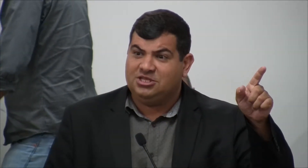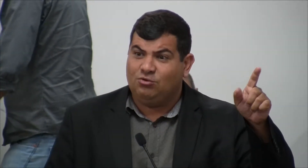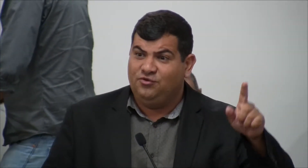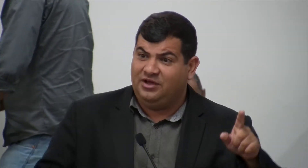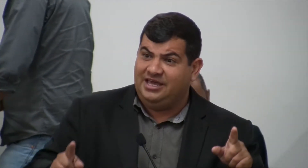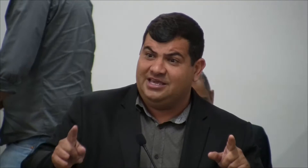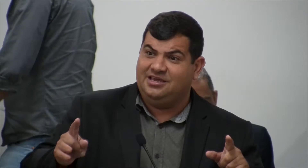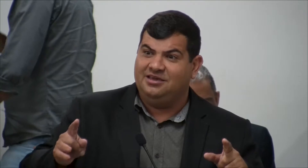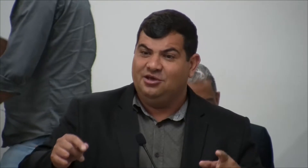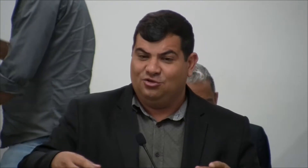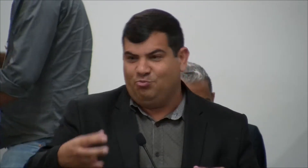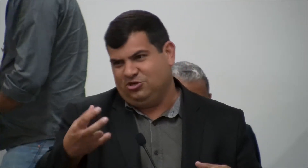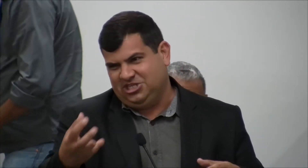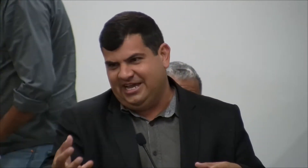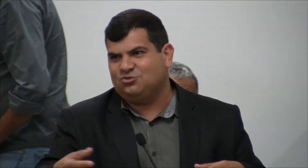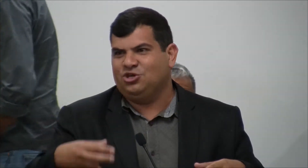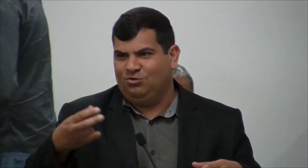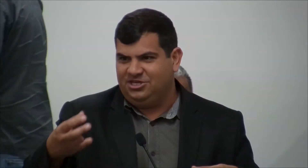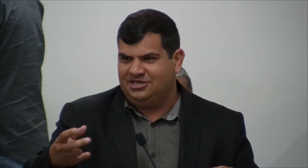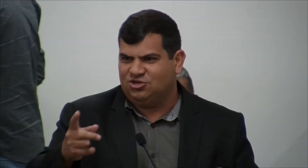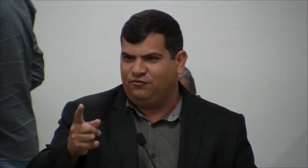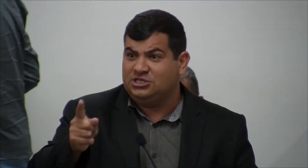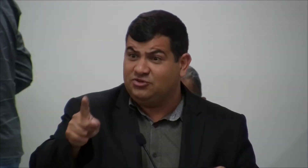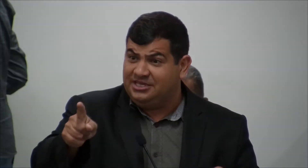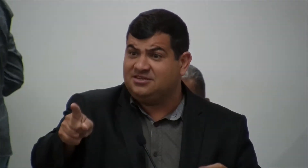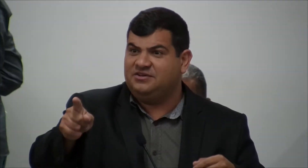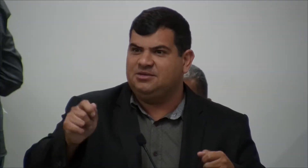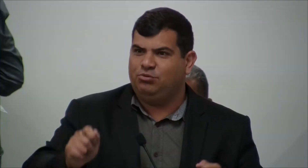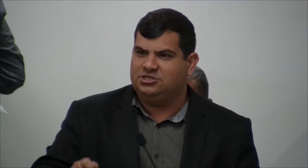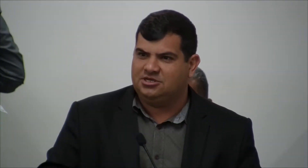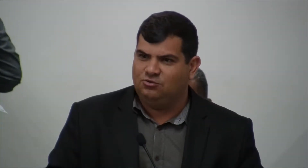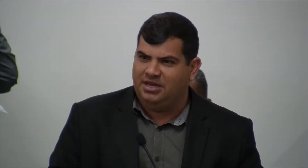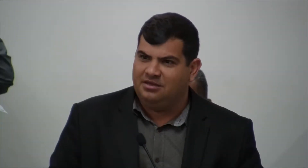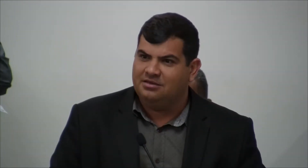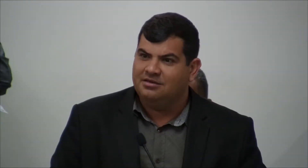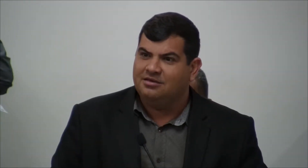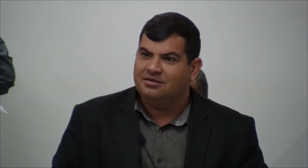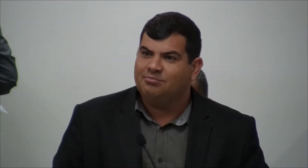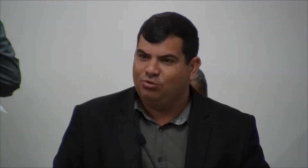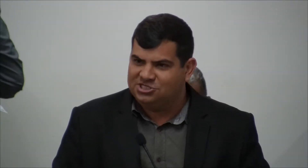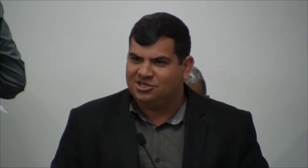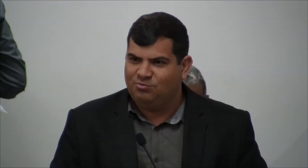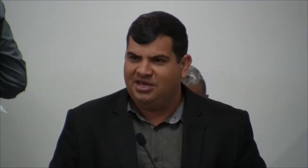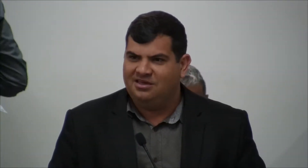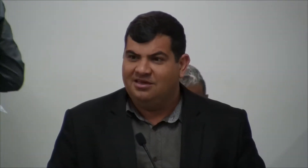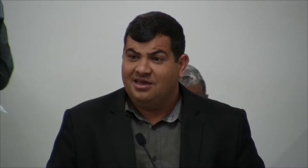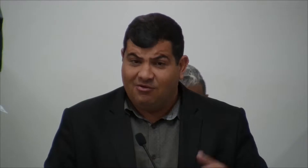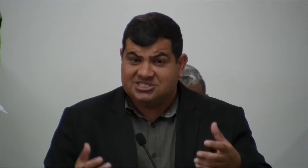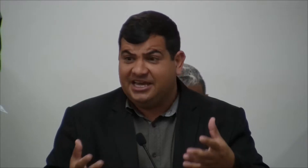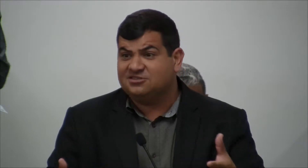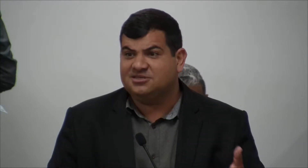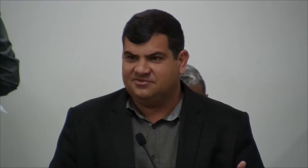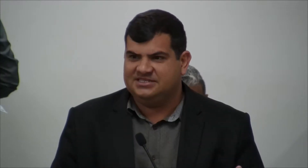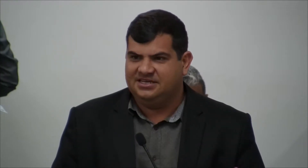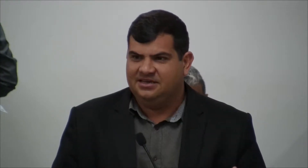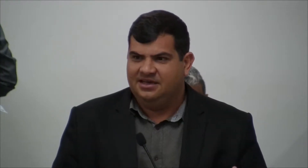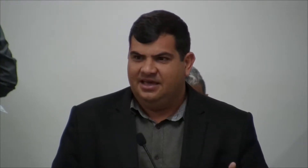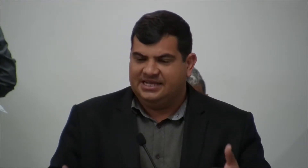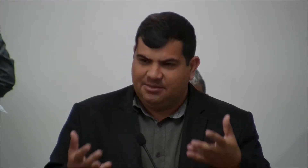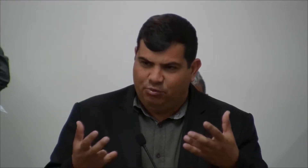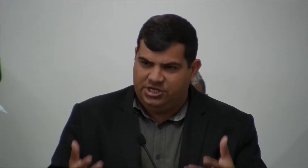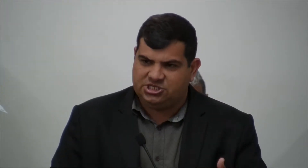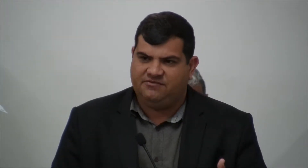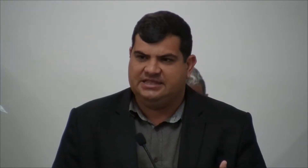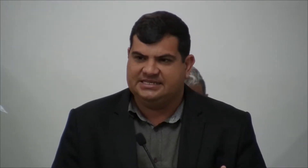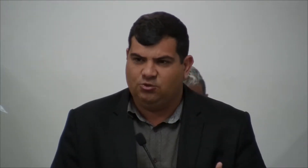estávamos comentando, quando eu falei do projeto que eu li, a senhora falou isso é fazer política do bem. Política do bem. Eu acho que é isso que nós temos que fazer.